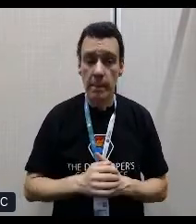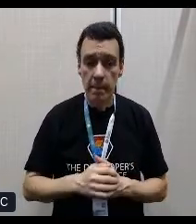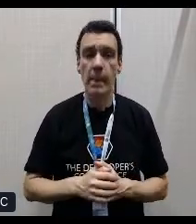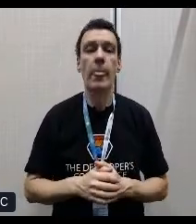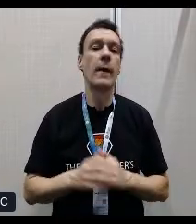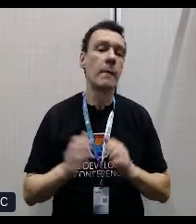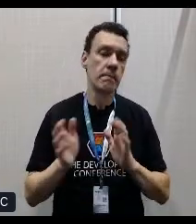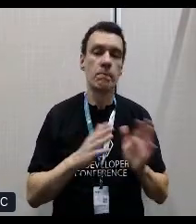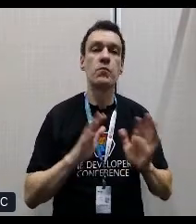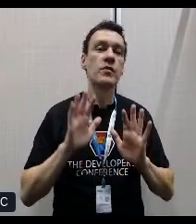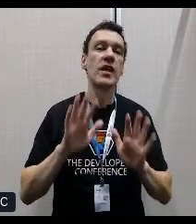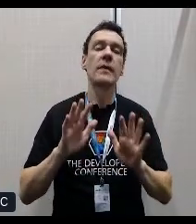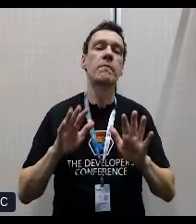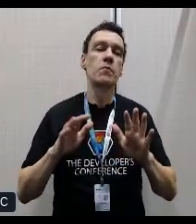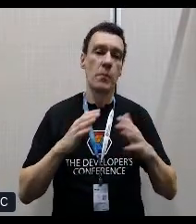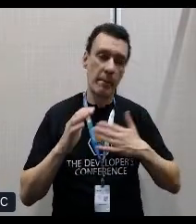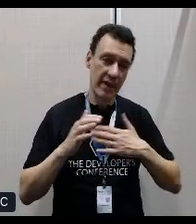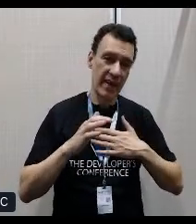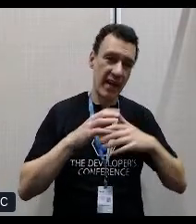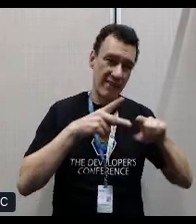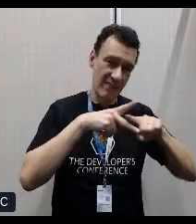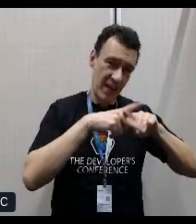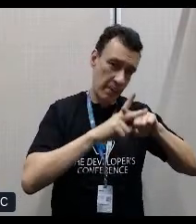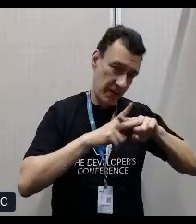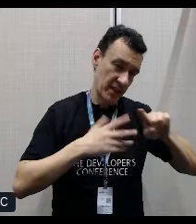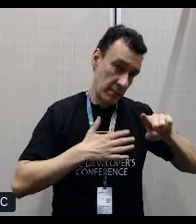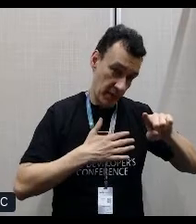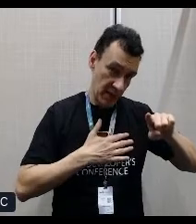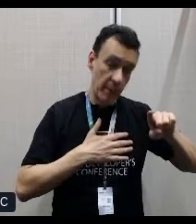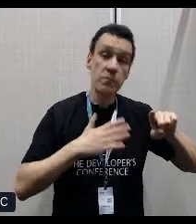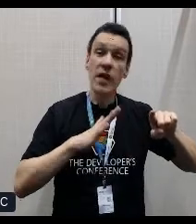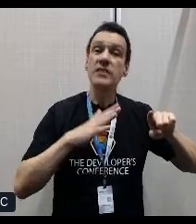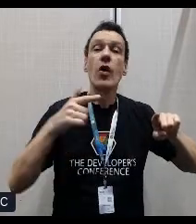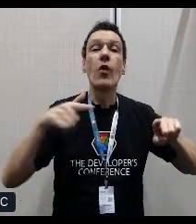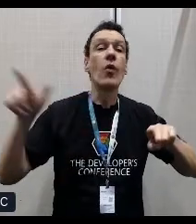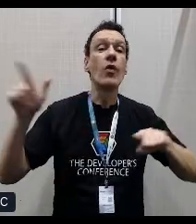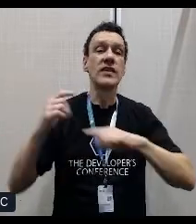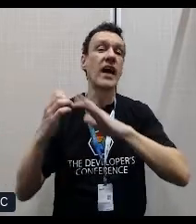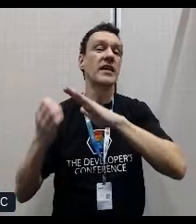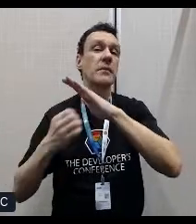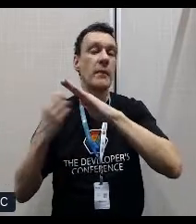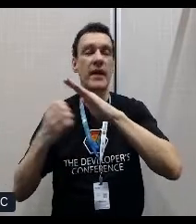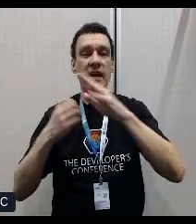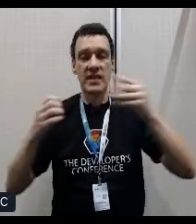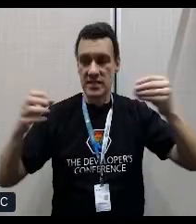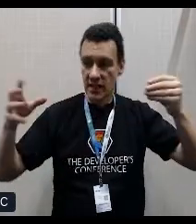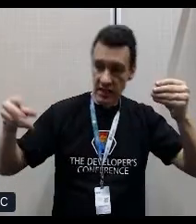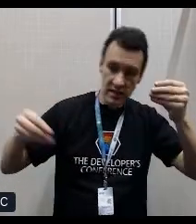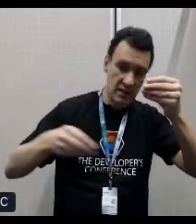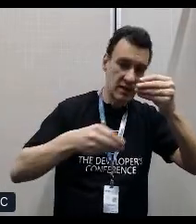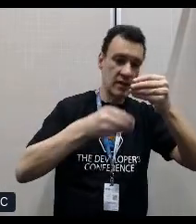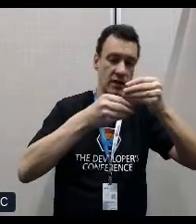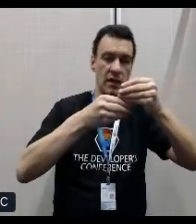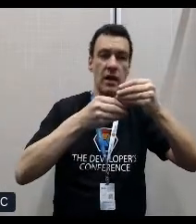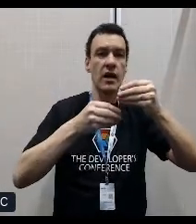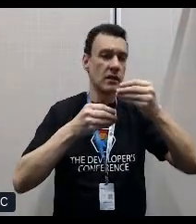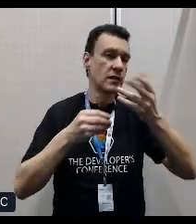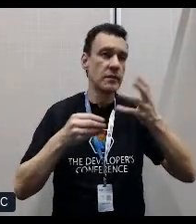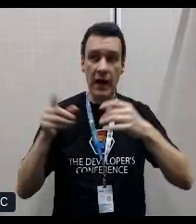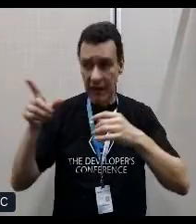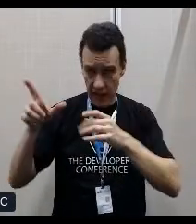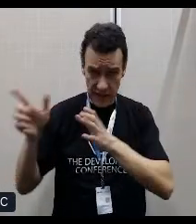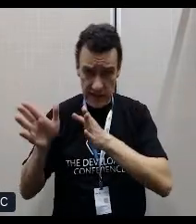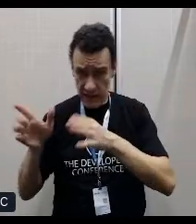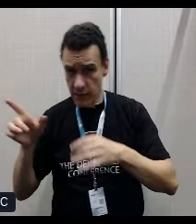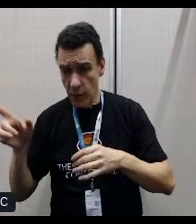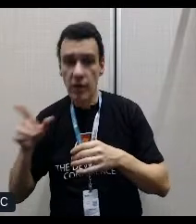terceiros. Você considerou a acessibilidade de recursos terceirizados? A gente precisa utilizar ferramentas de terceiros, um API, o que for.